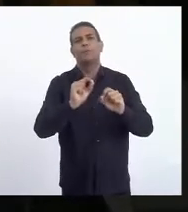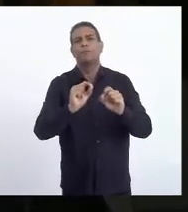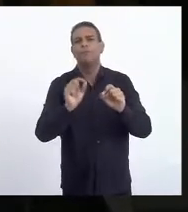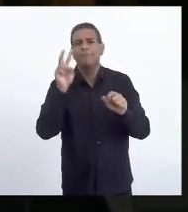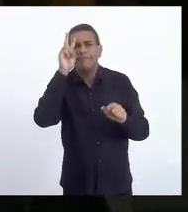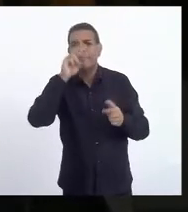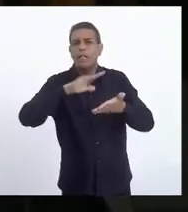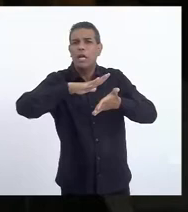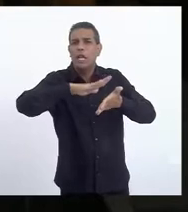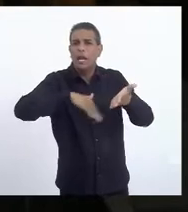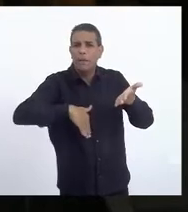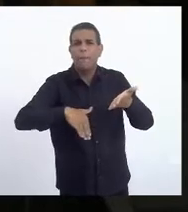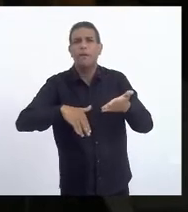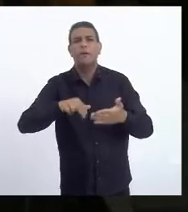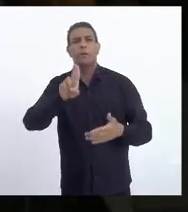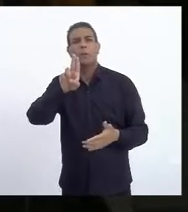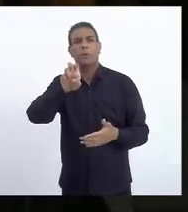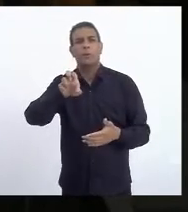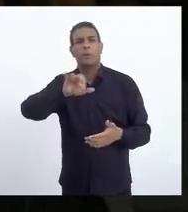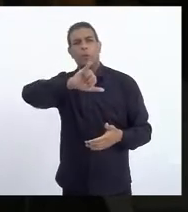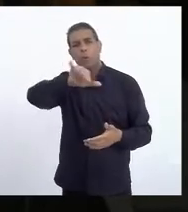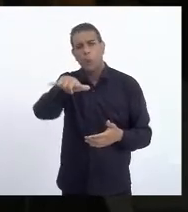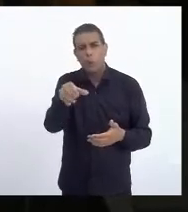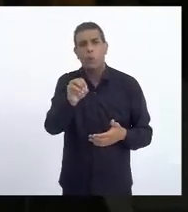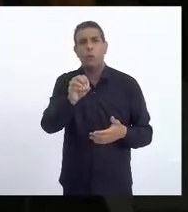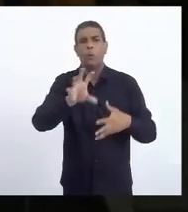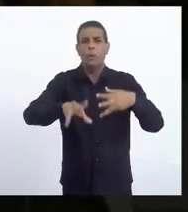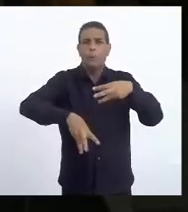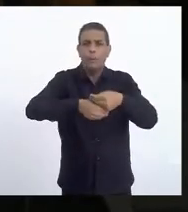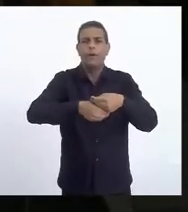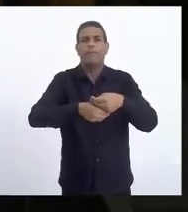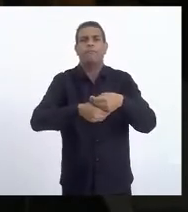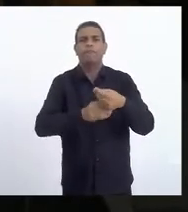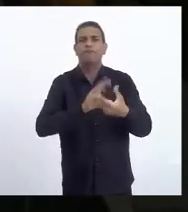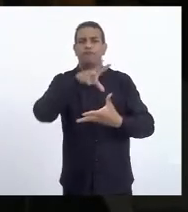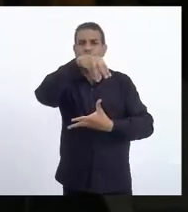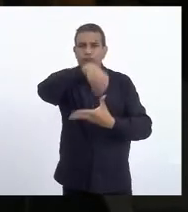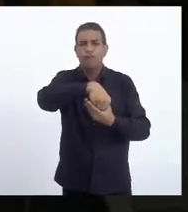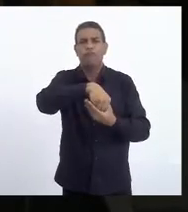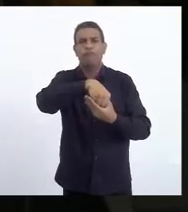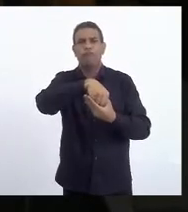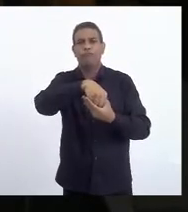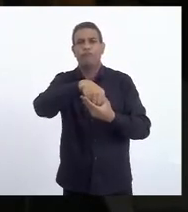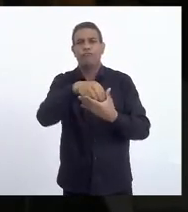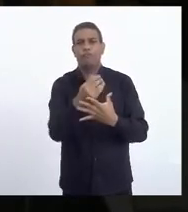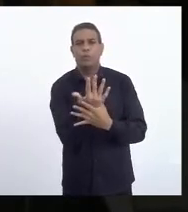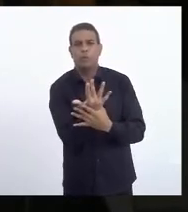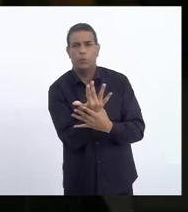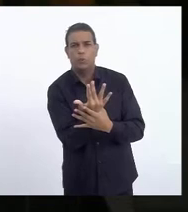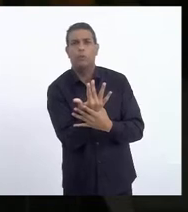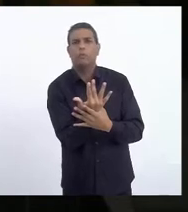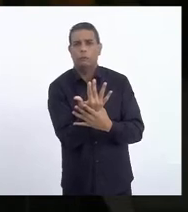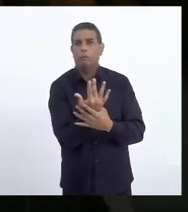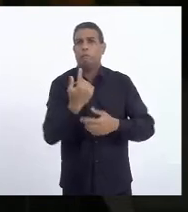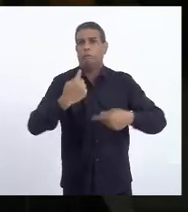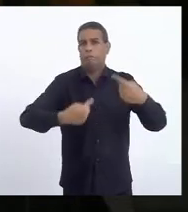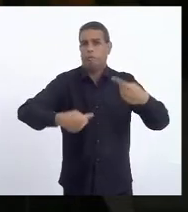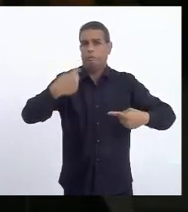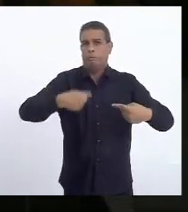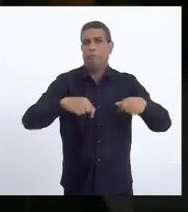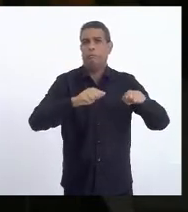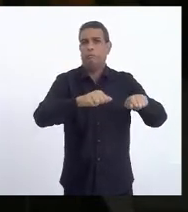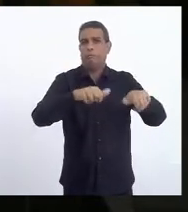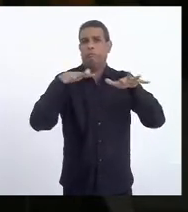extinção da uezo EA incorporação da mesma ao erj é